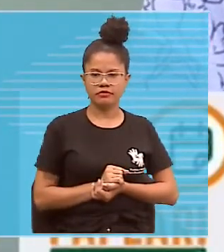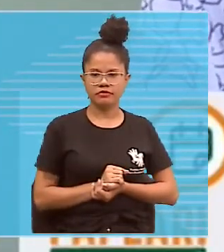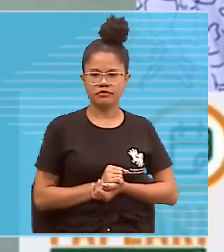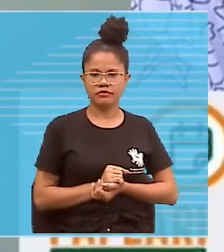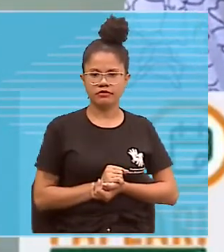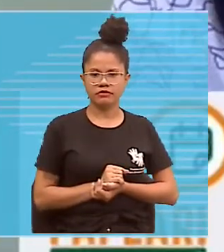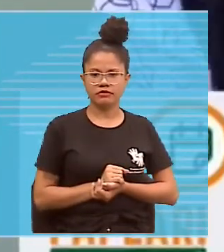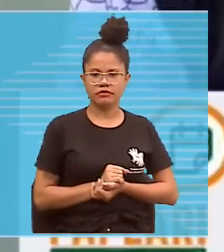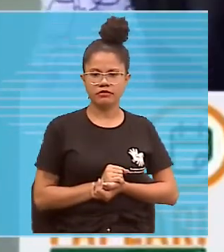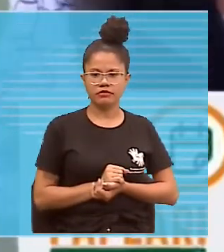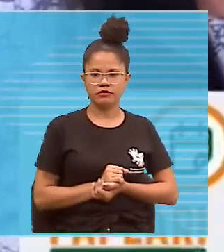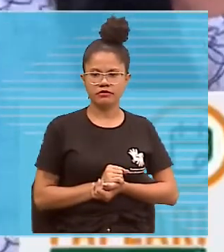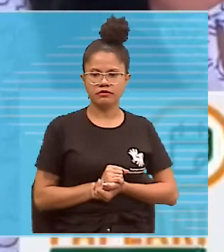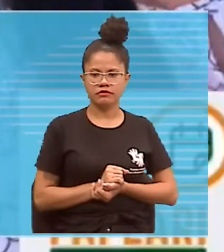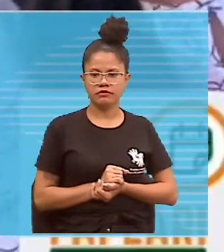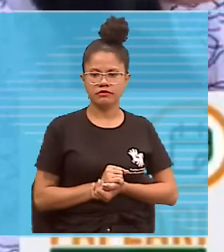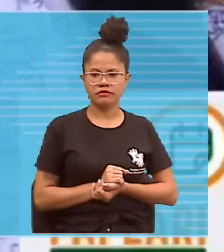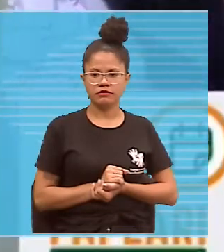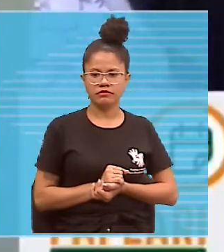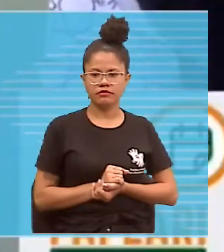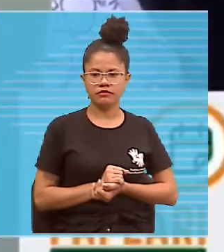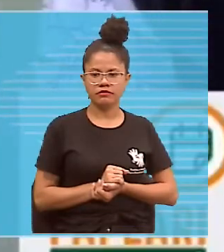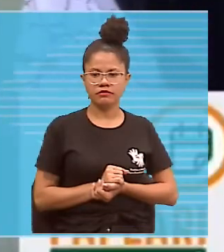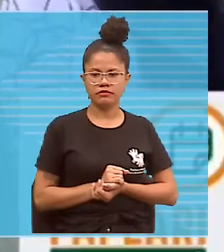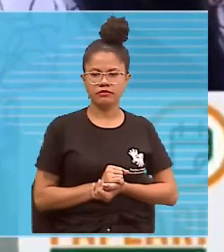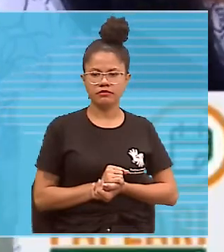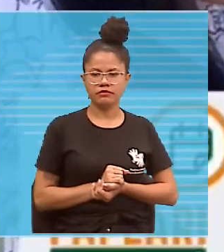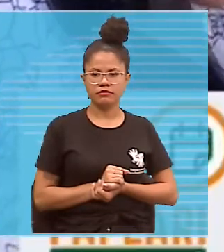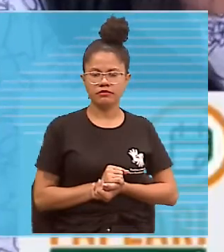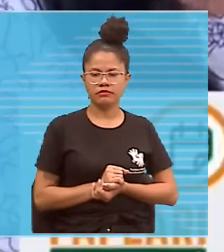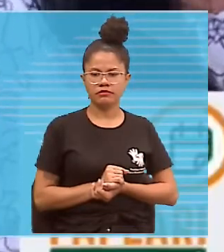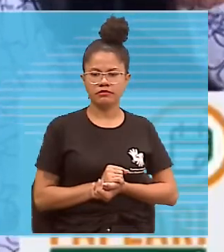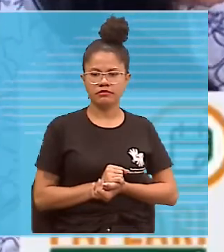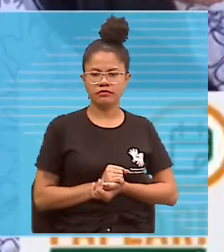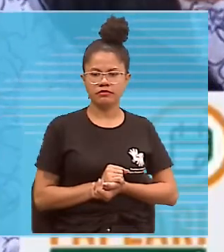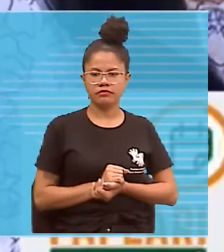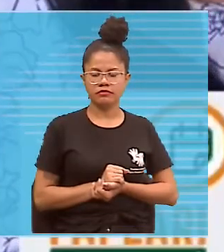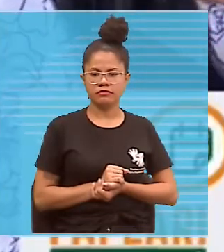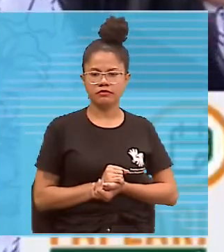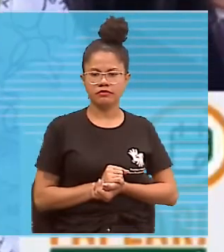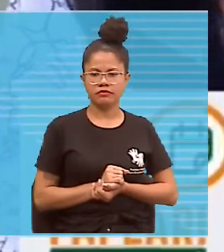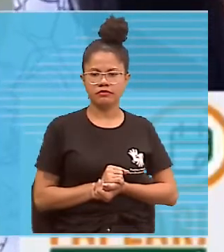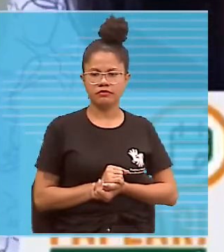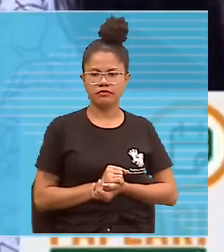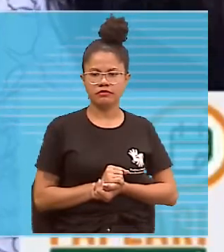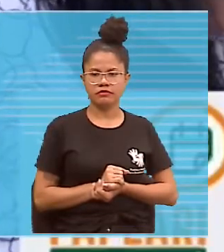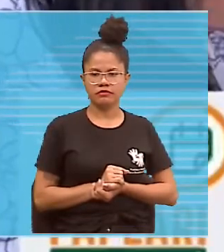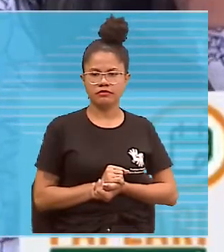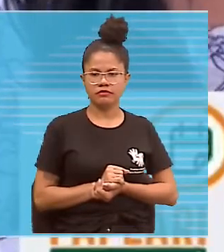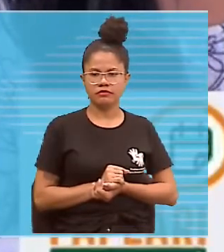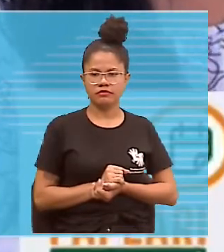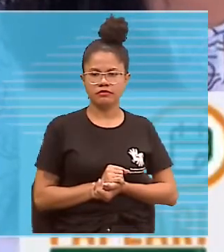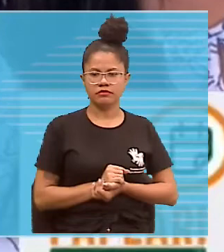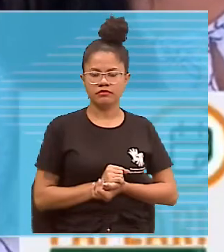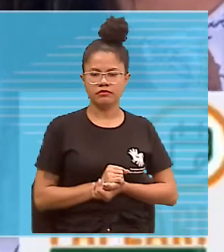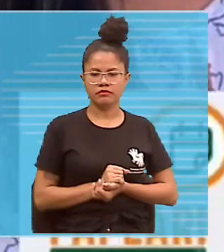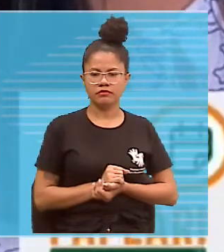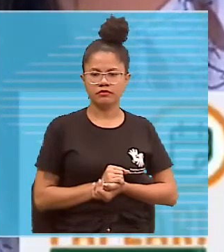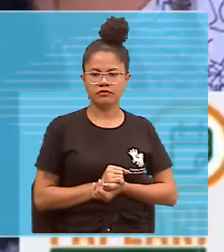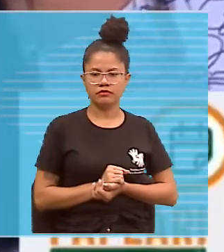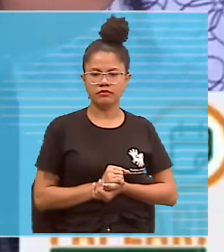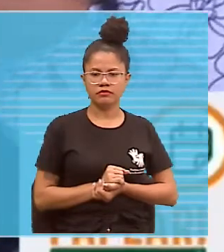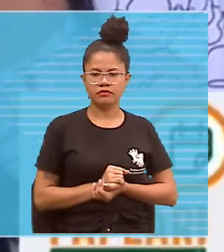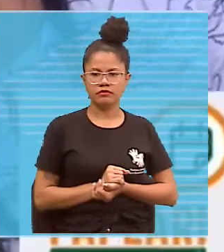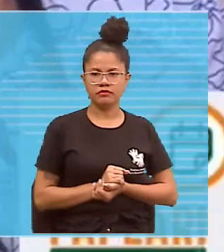falar um pouquinho para nós. Professora, quais são as suas disciplinas e como surgiu a ideia desse projeto? Então,